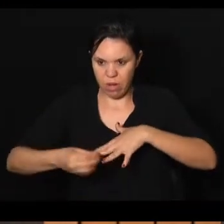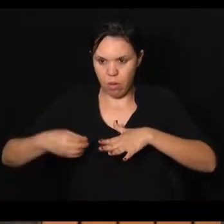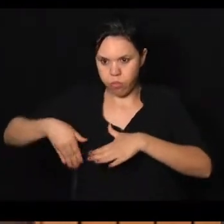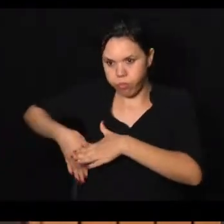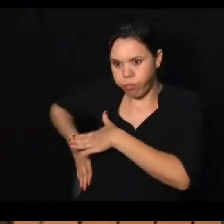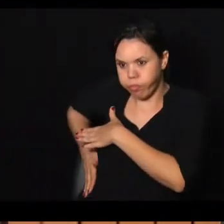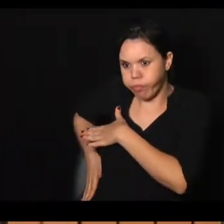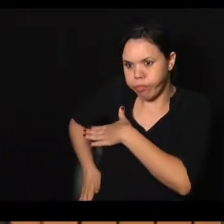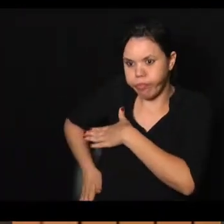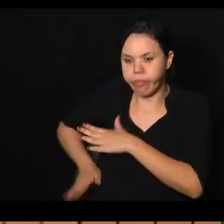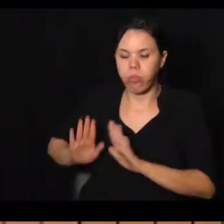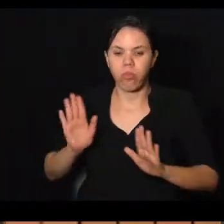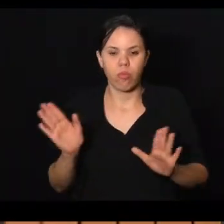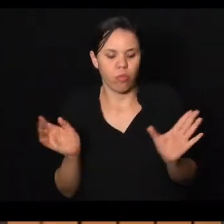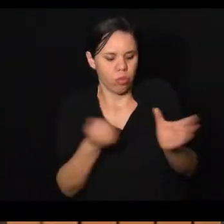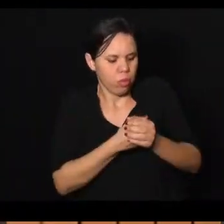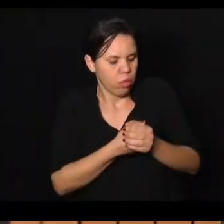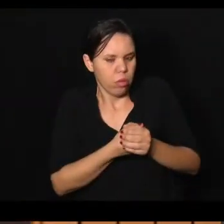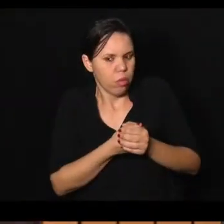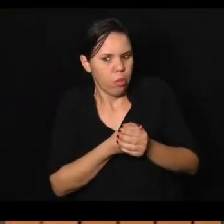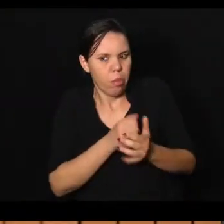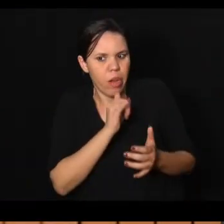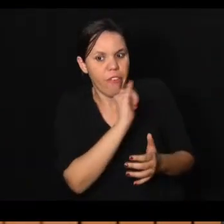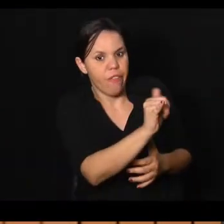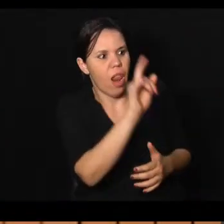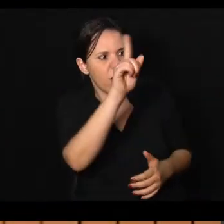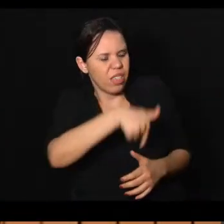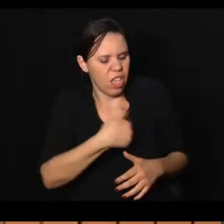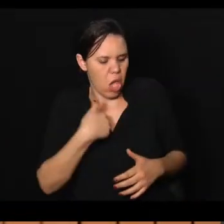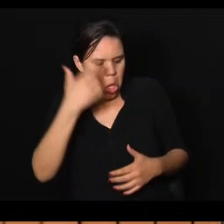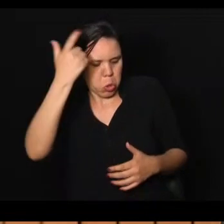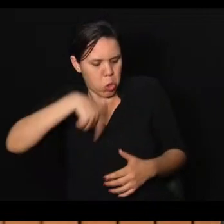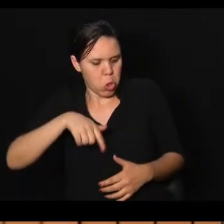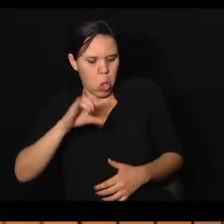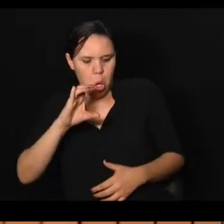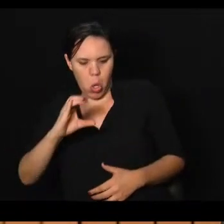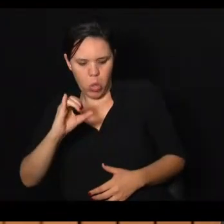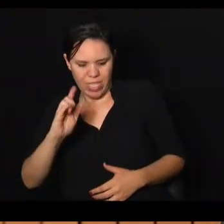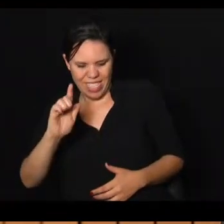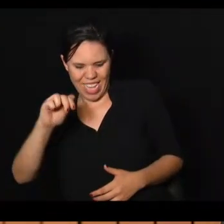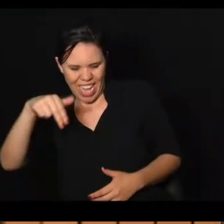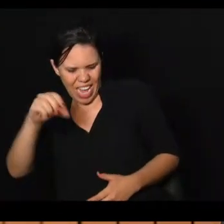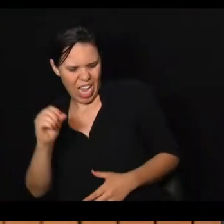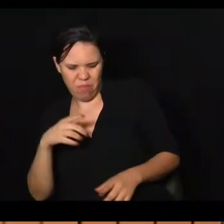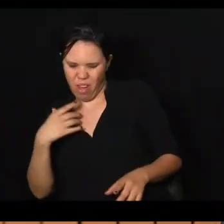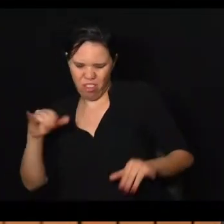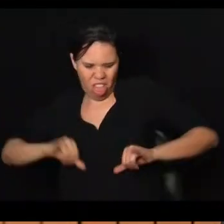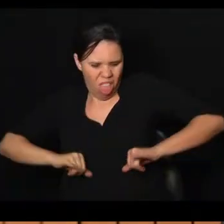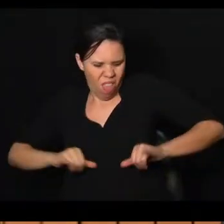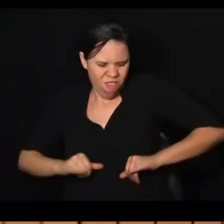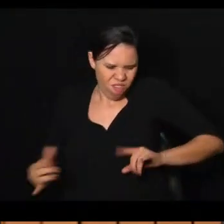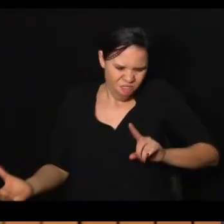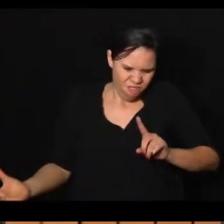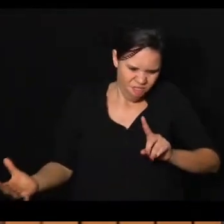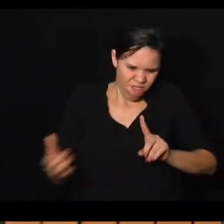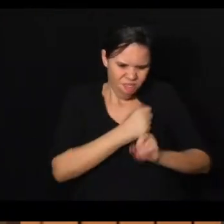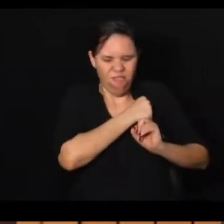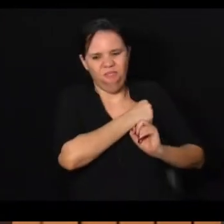colocam no bolso, para não dizer que é cigano, para não sofrer bullying na escola. Não dá mais para a gente admitir isso em